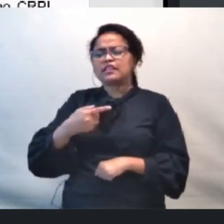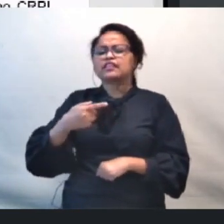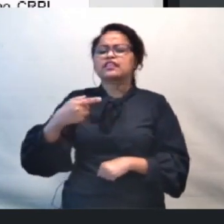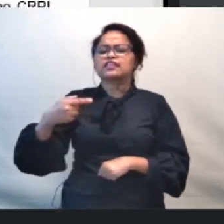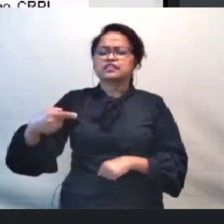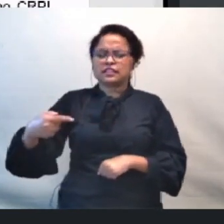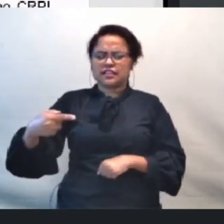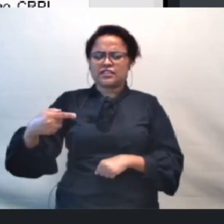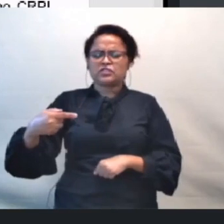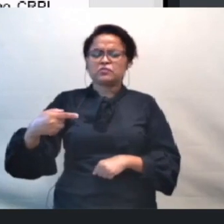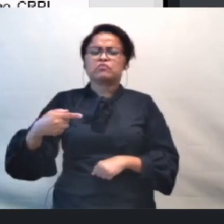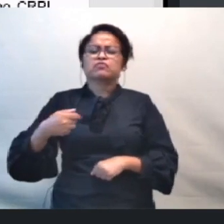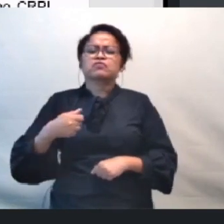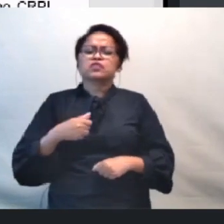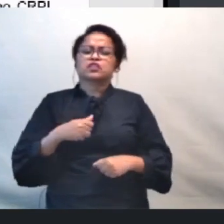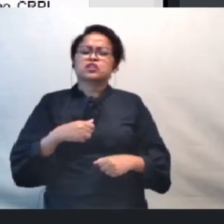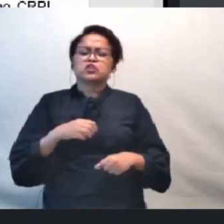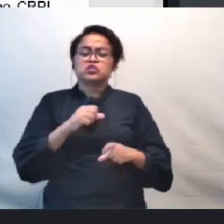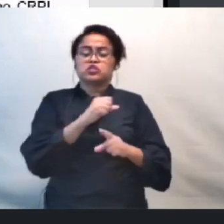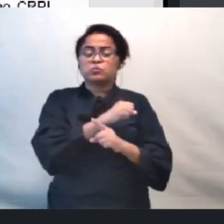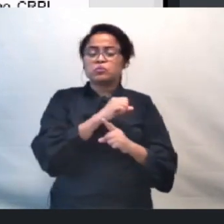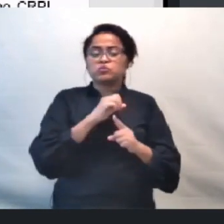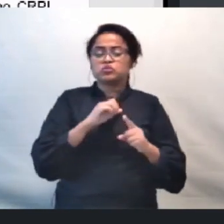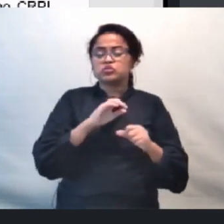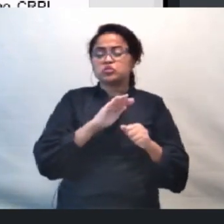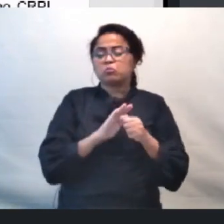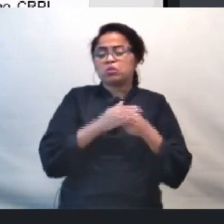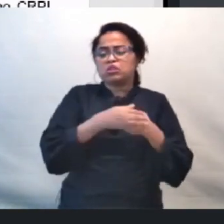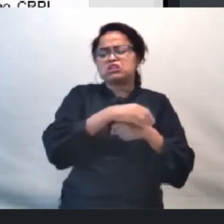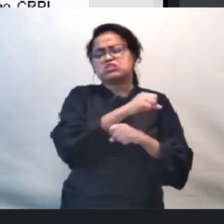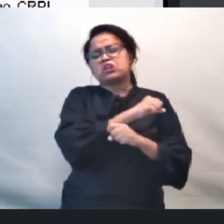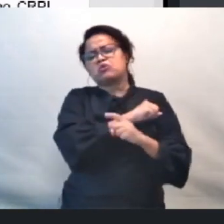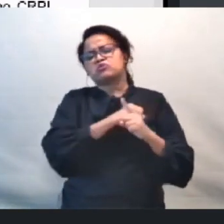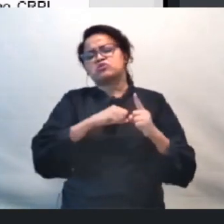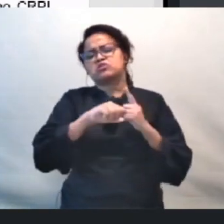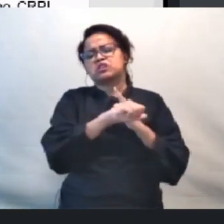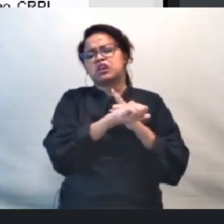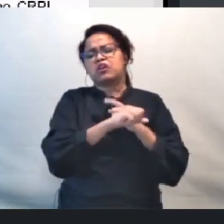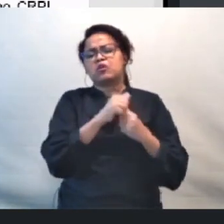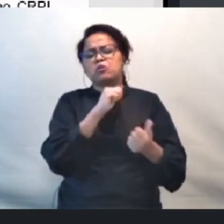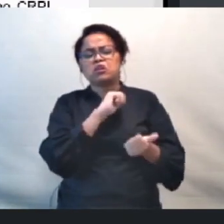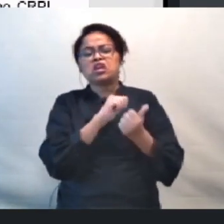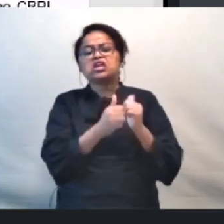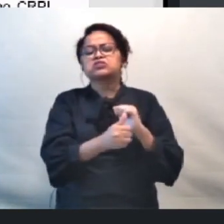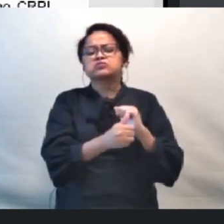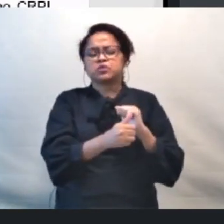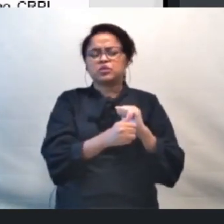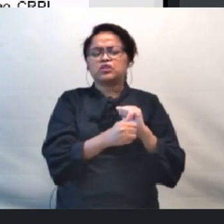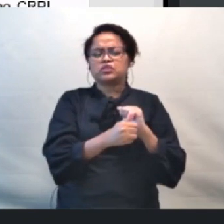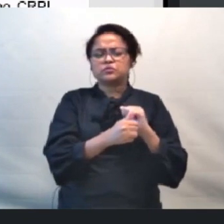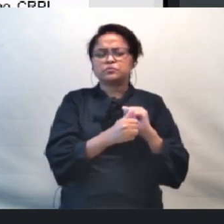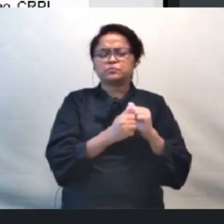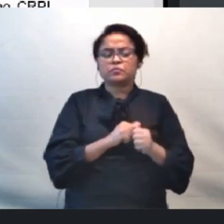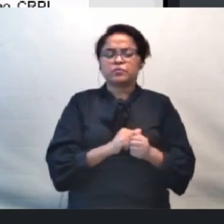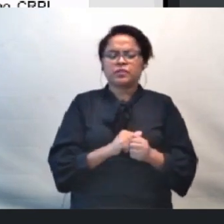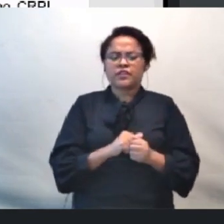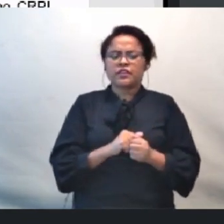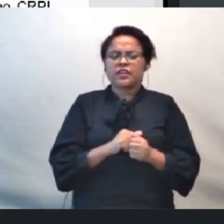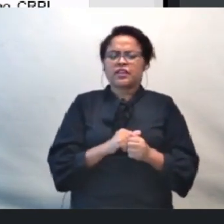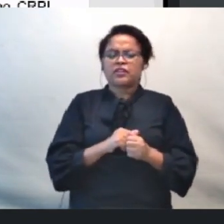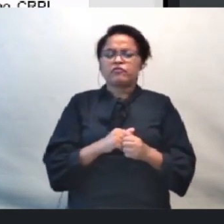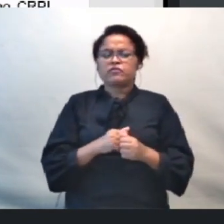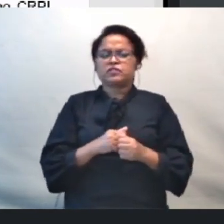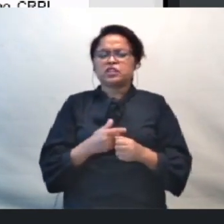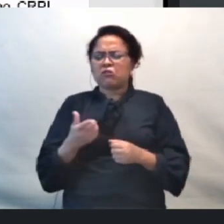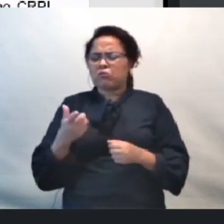referenciadas do Serviço de Proteção e Atendimento Integral à Família, no Five Crass. Aí as demais metas, vocês